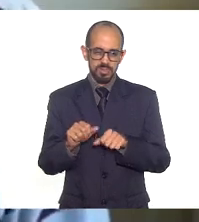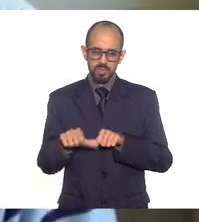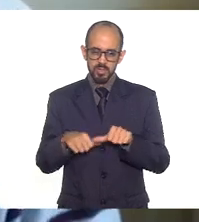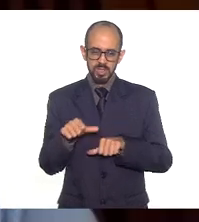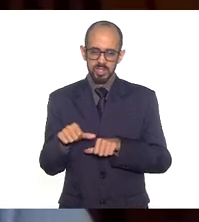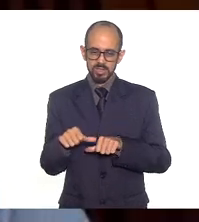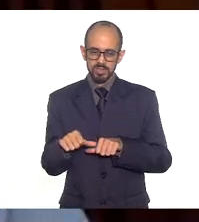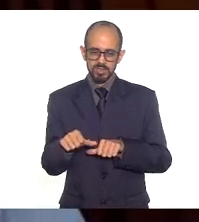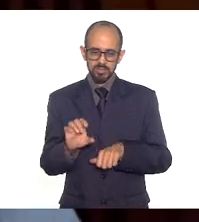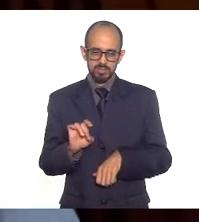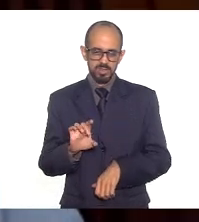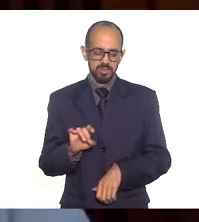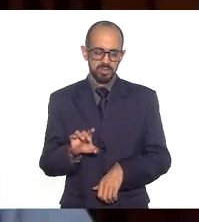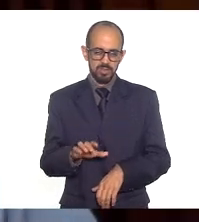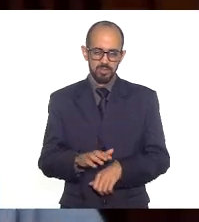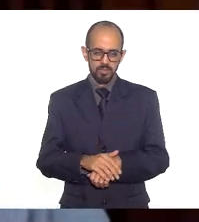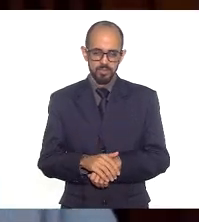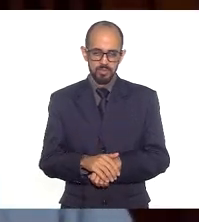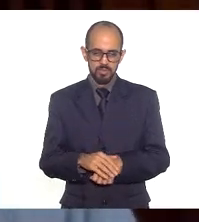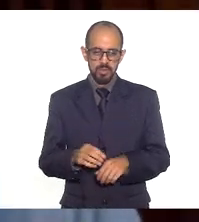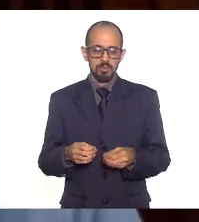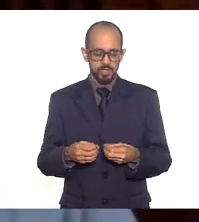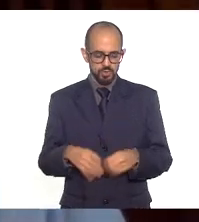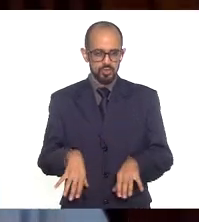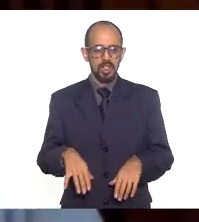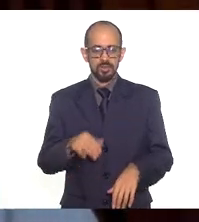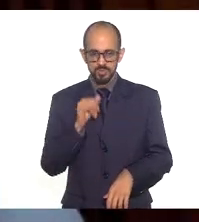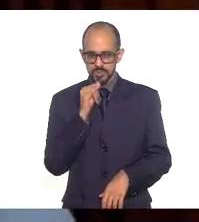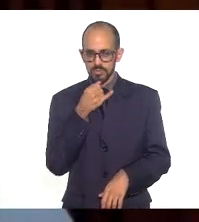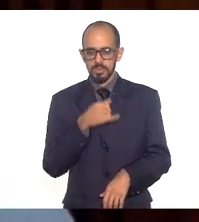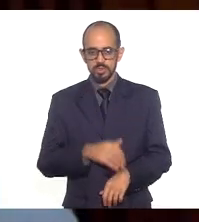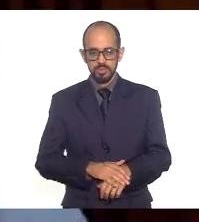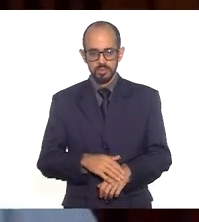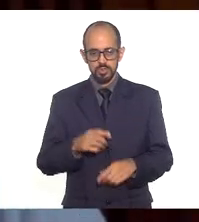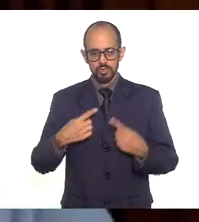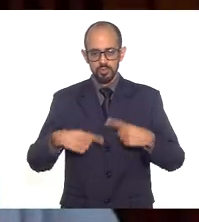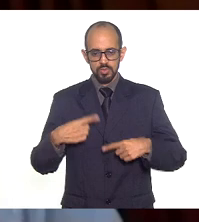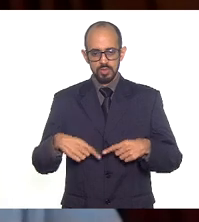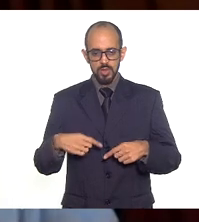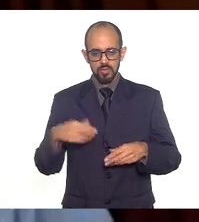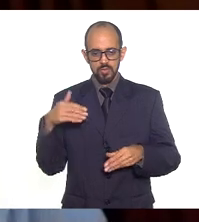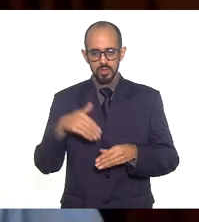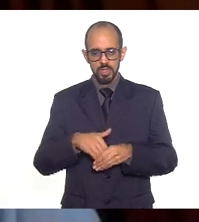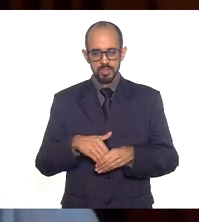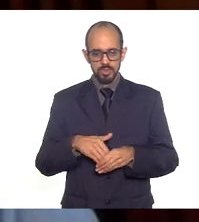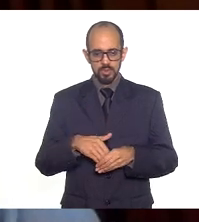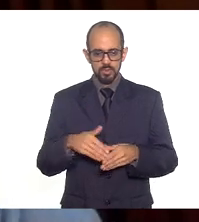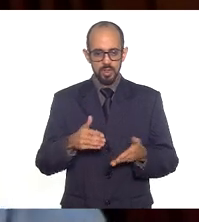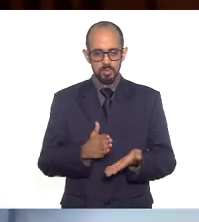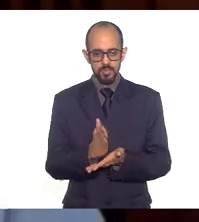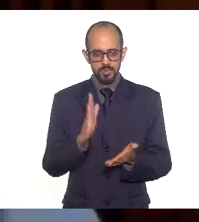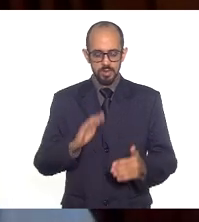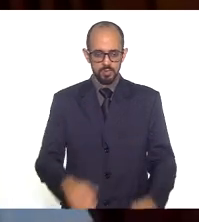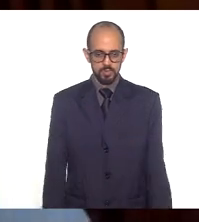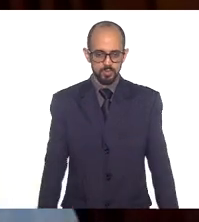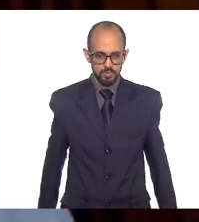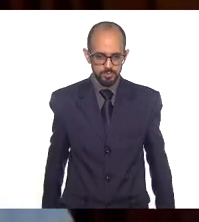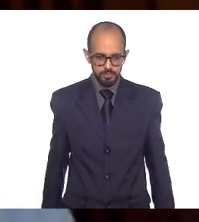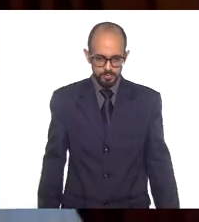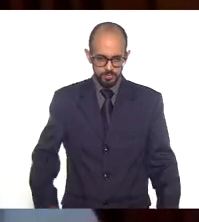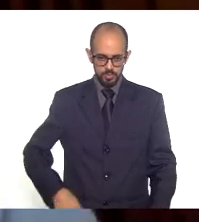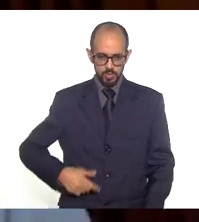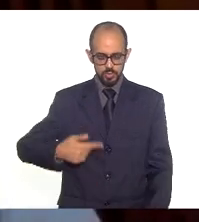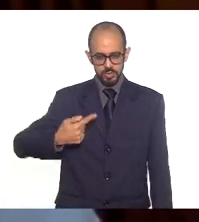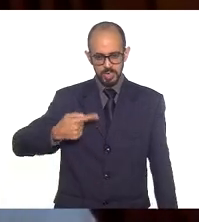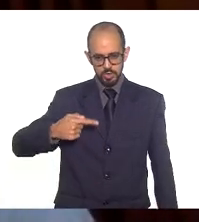específica, né? Uma alteração específica. Então está prejudicado. Em discussão, em votação aprovada. O